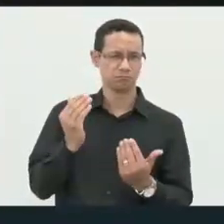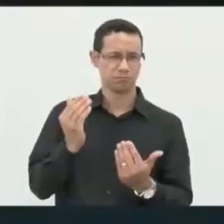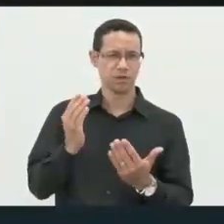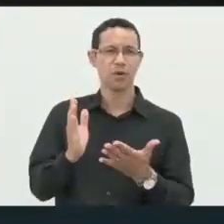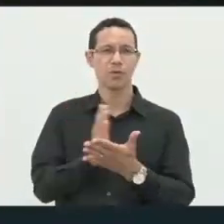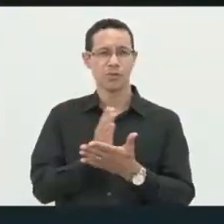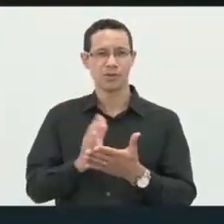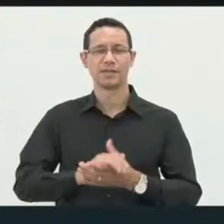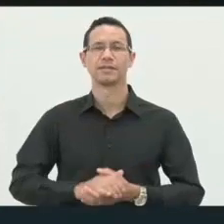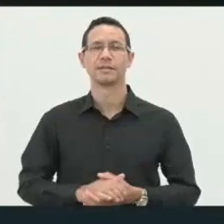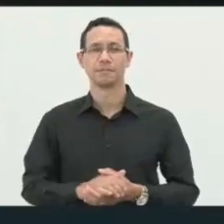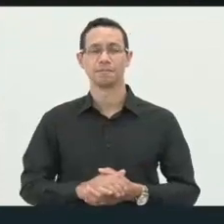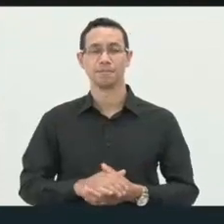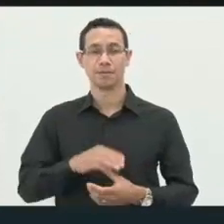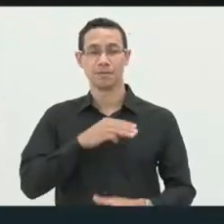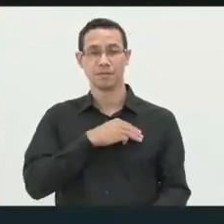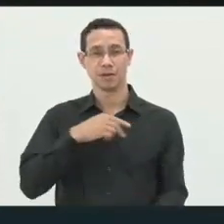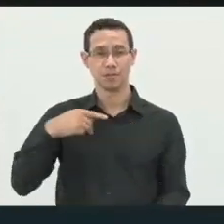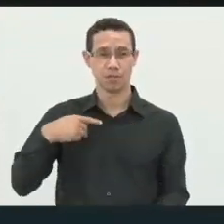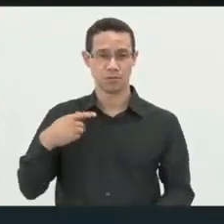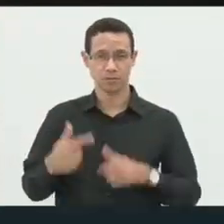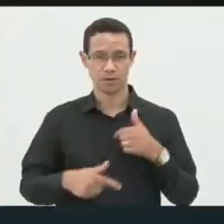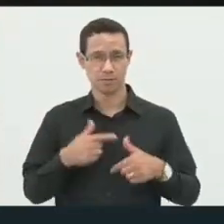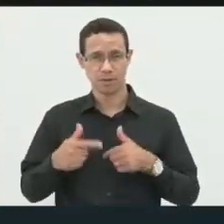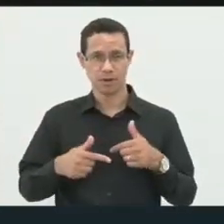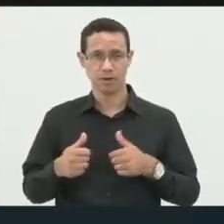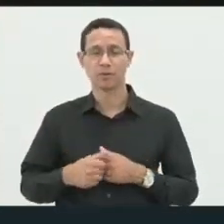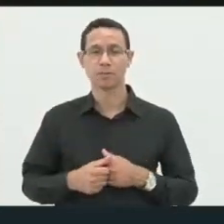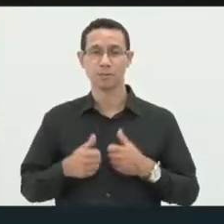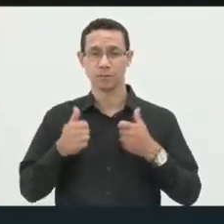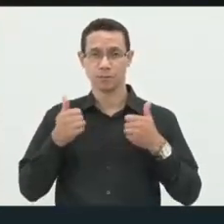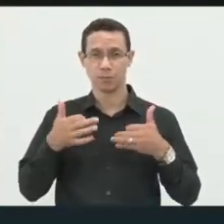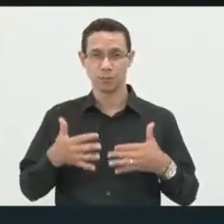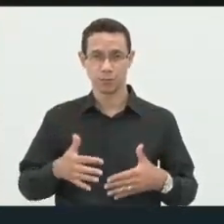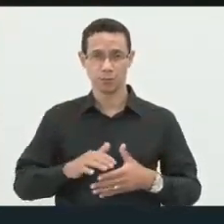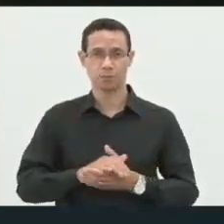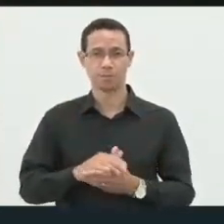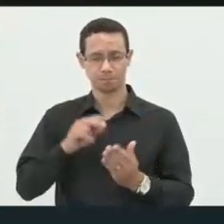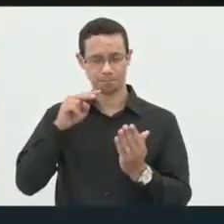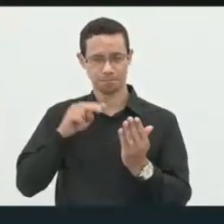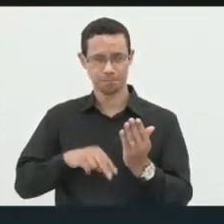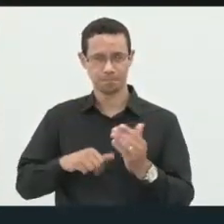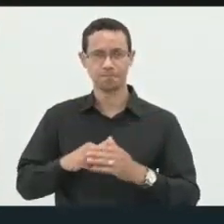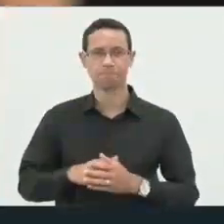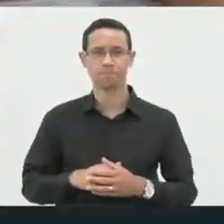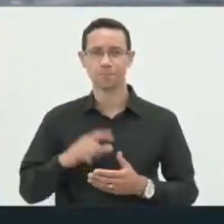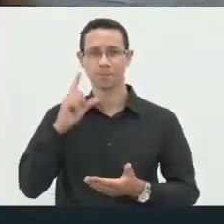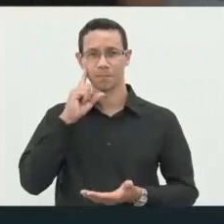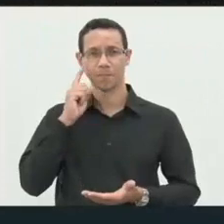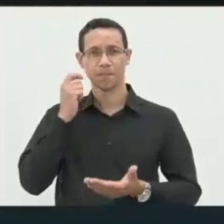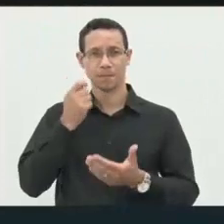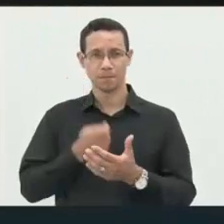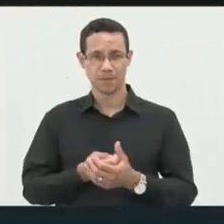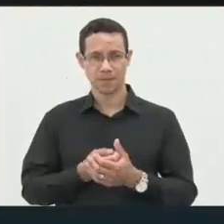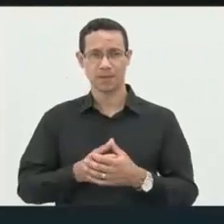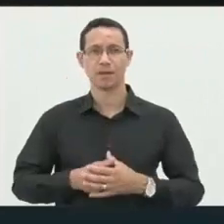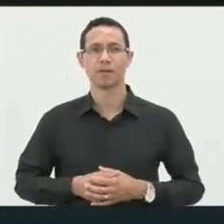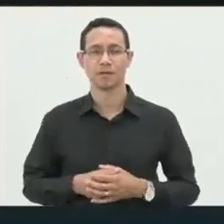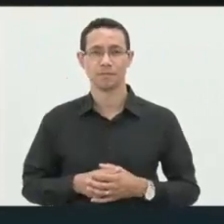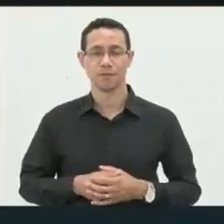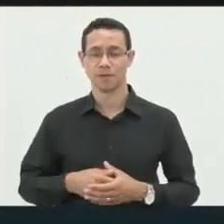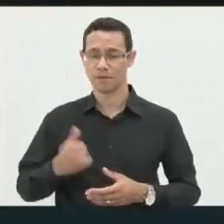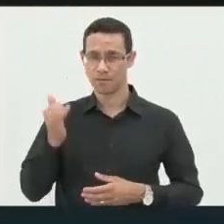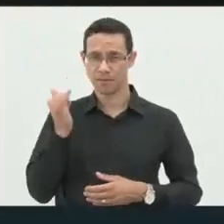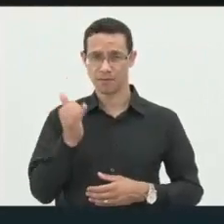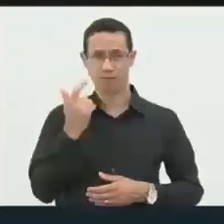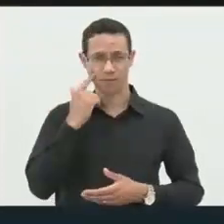Ministério Público fez o seguinte despacho antes o exposto determina notifique-se o município de